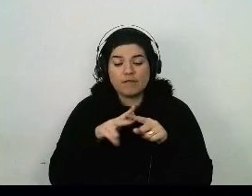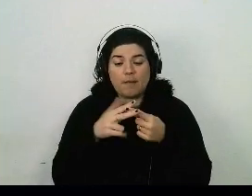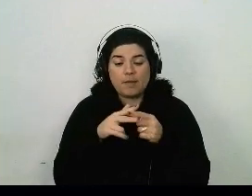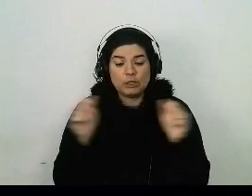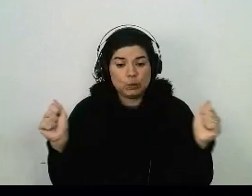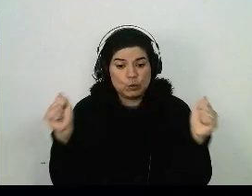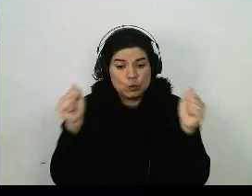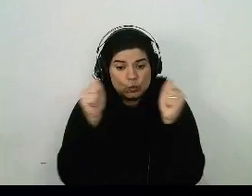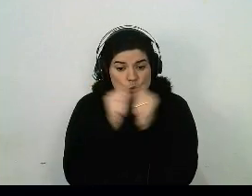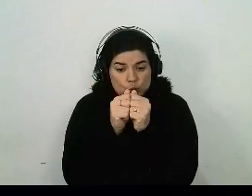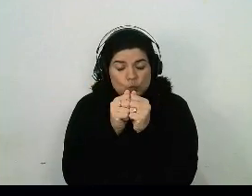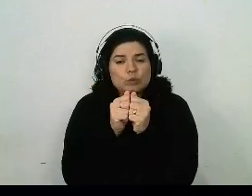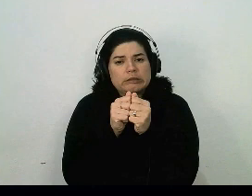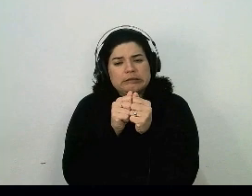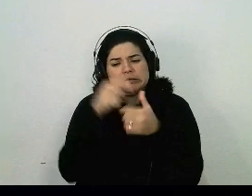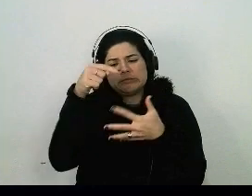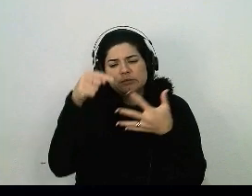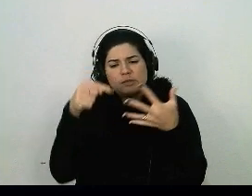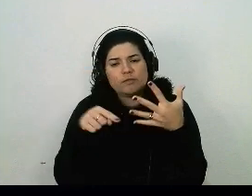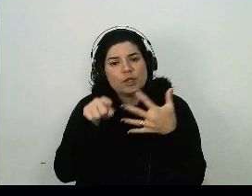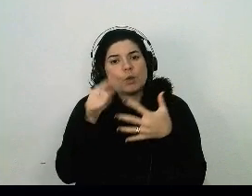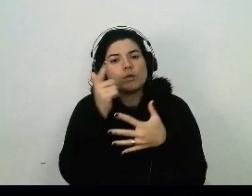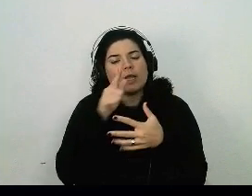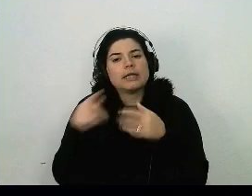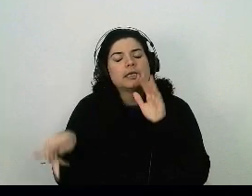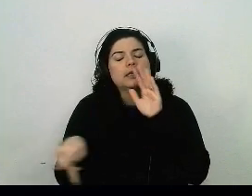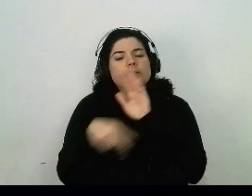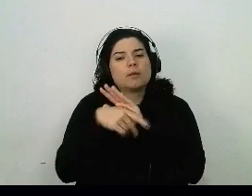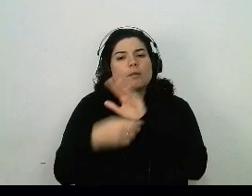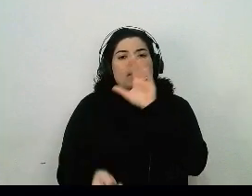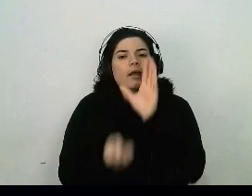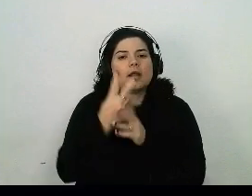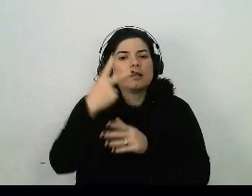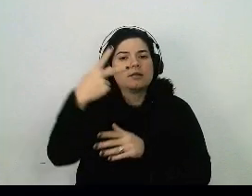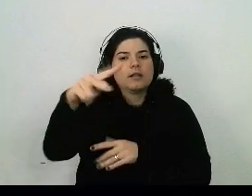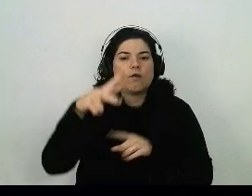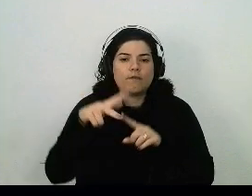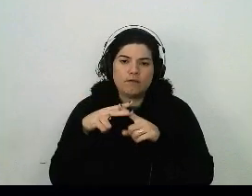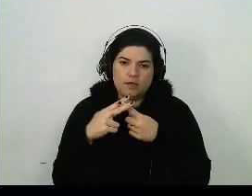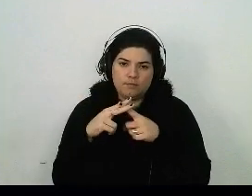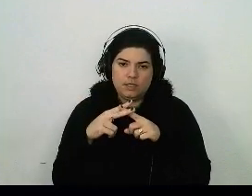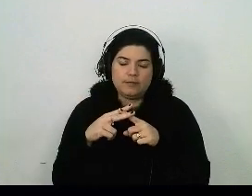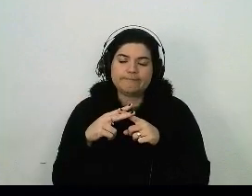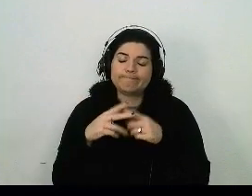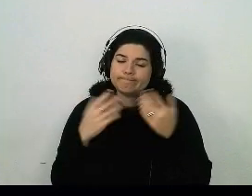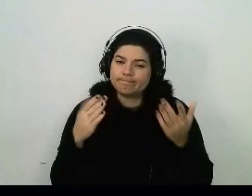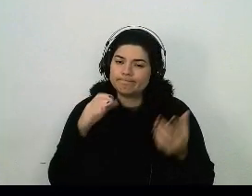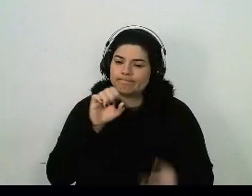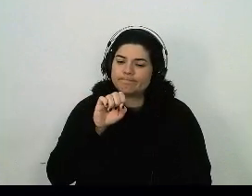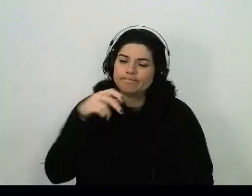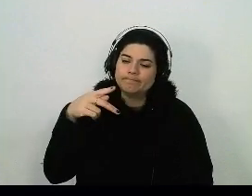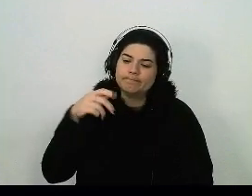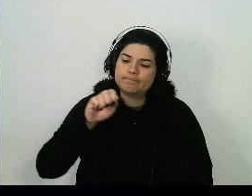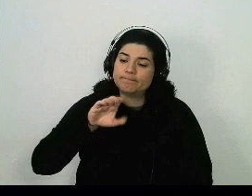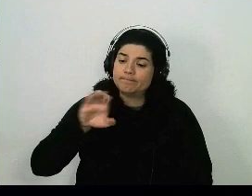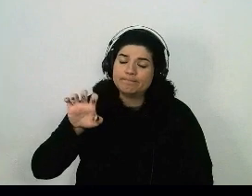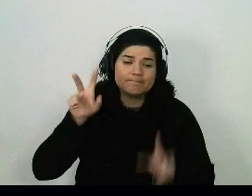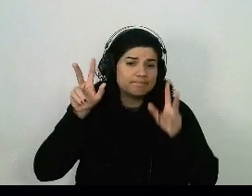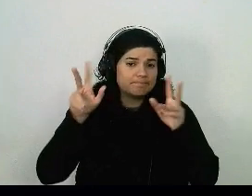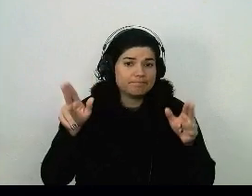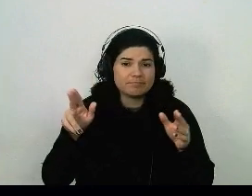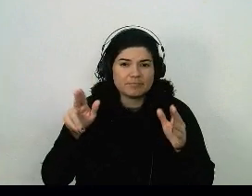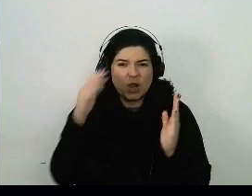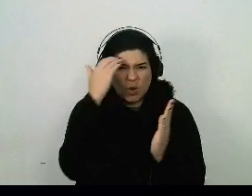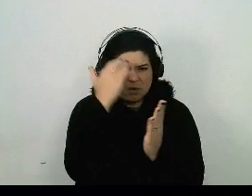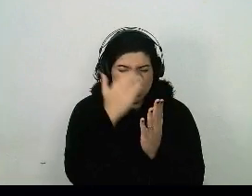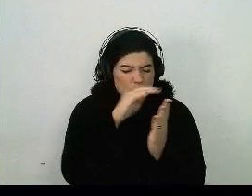do qual você constrói a sua própria ferramenta com experiência acontece a mesma coisa não é negócio para seguir ao pé da letra Para você